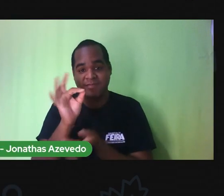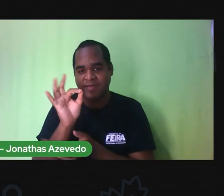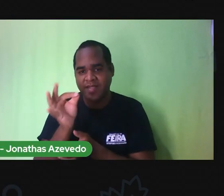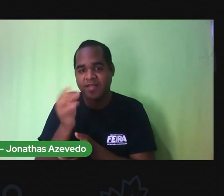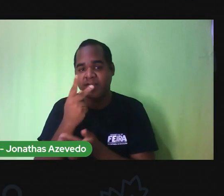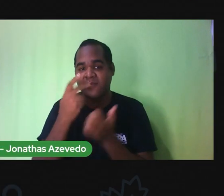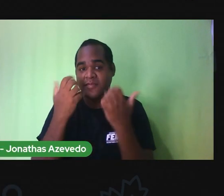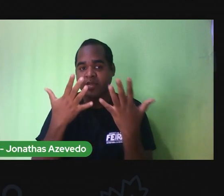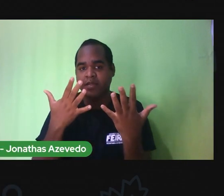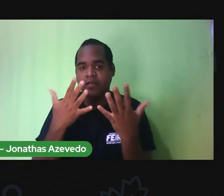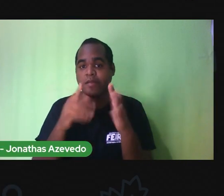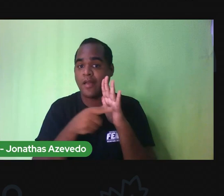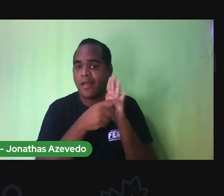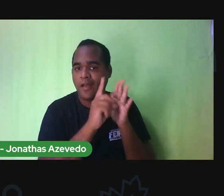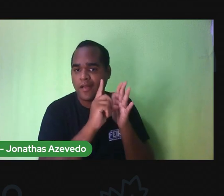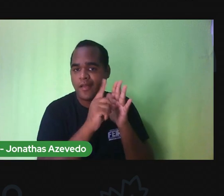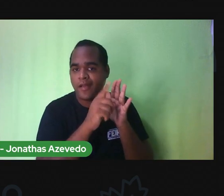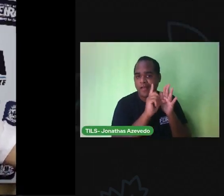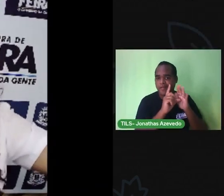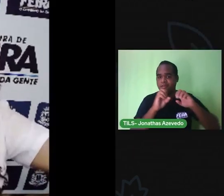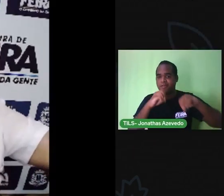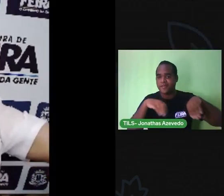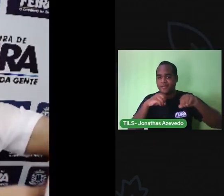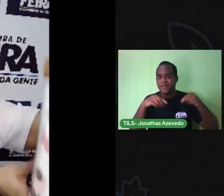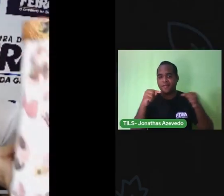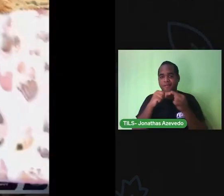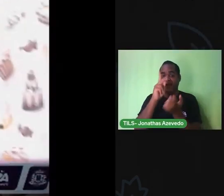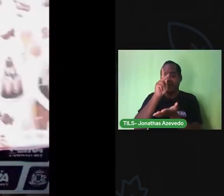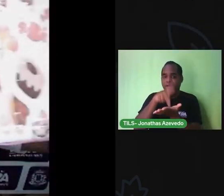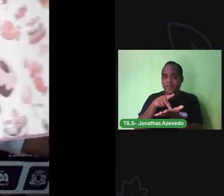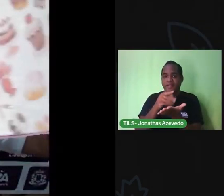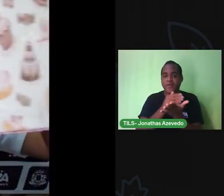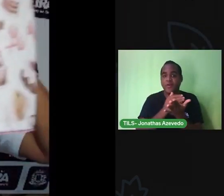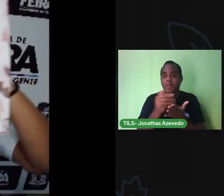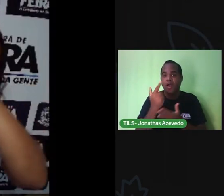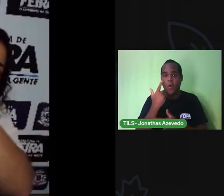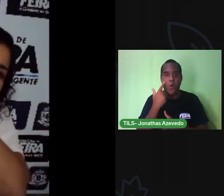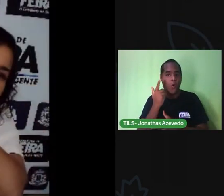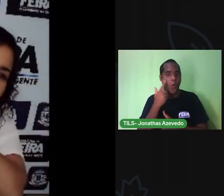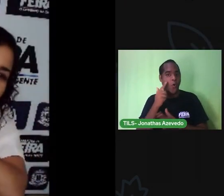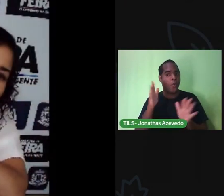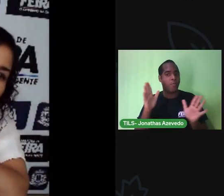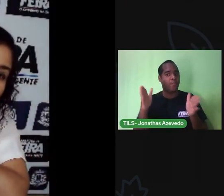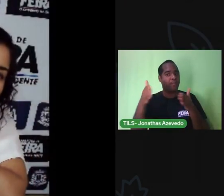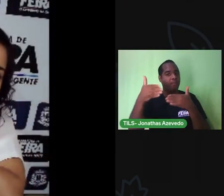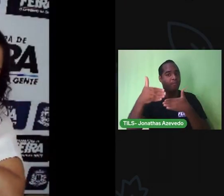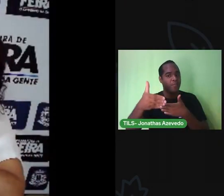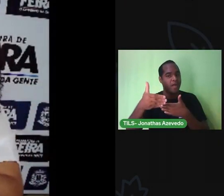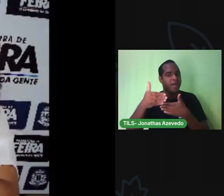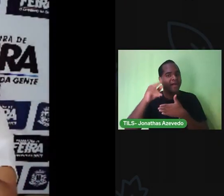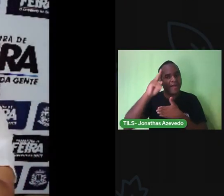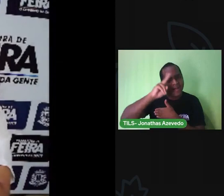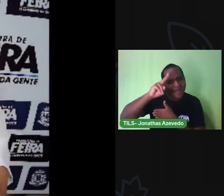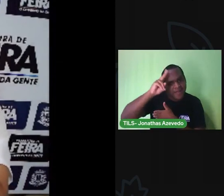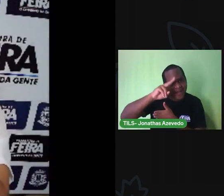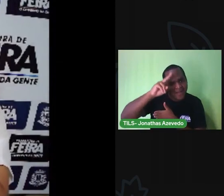Antes da nossa aula começar de verdade, olha só o a Pró trouxe de novo aqui. Quem lembra?